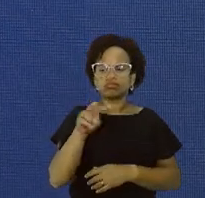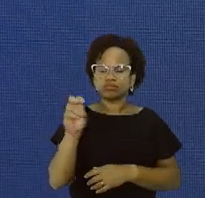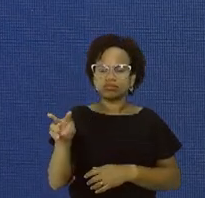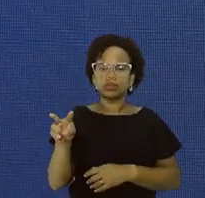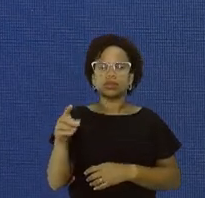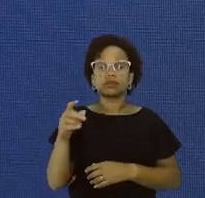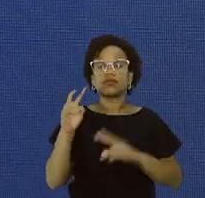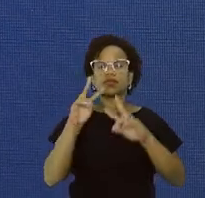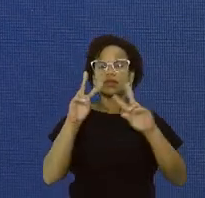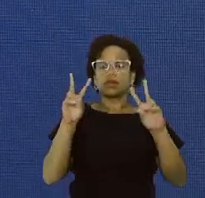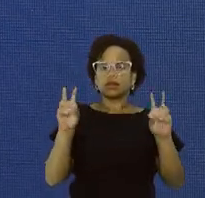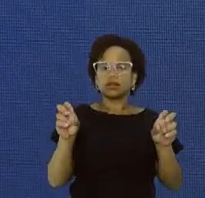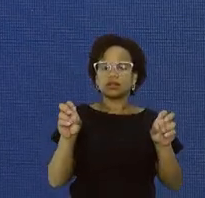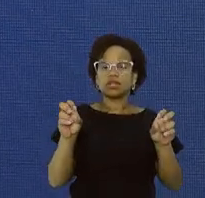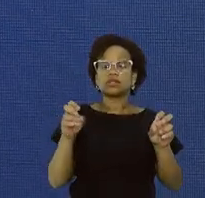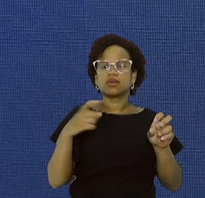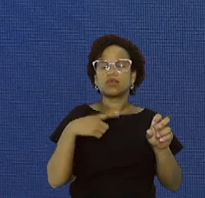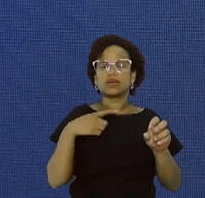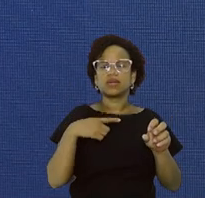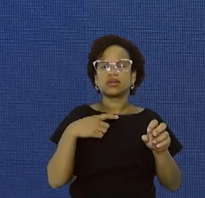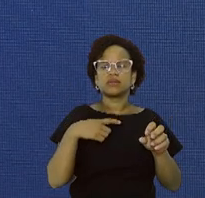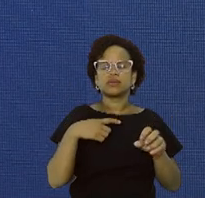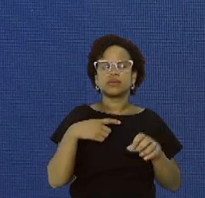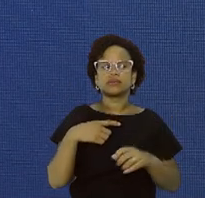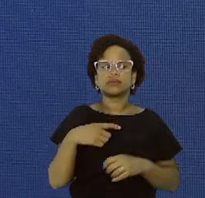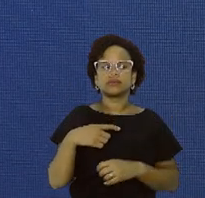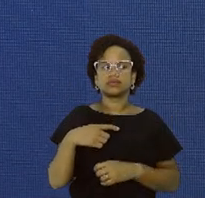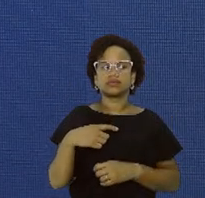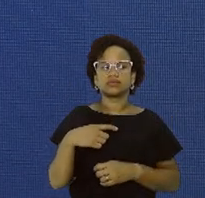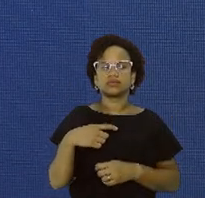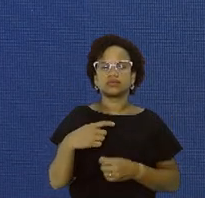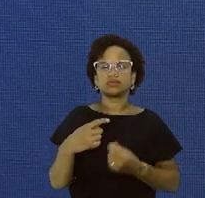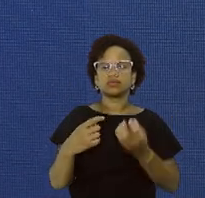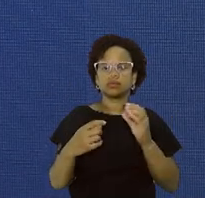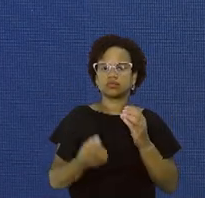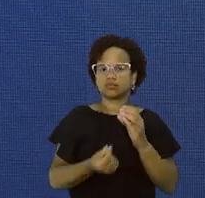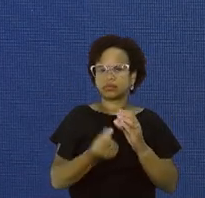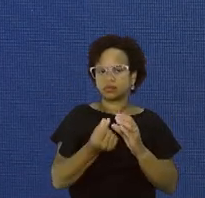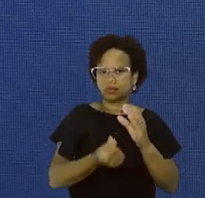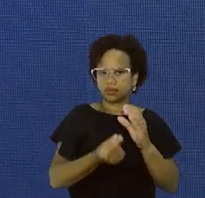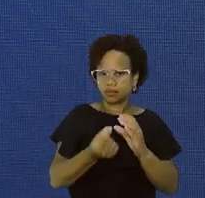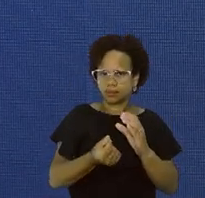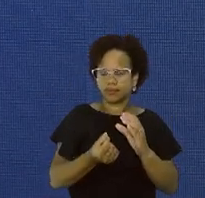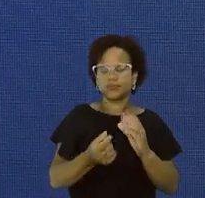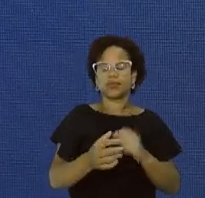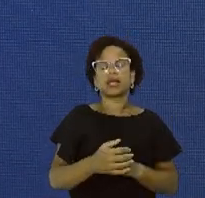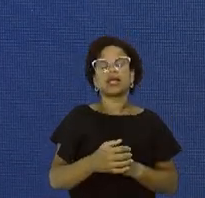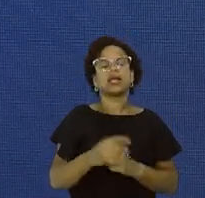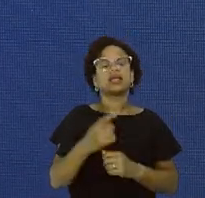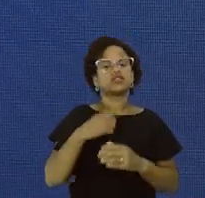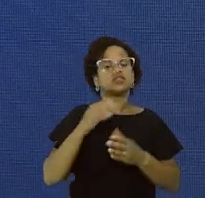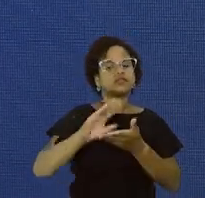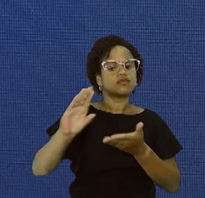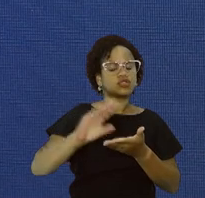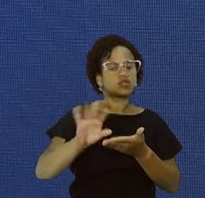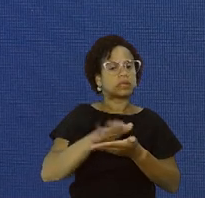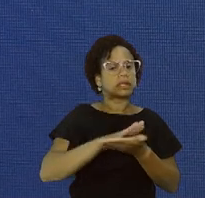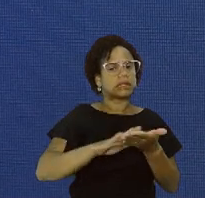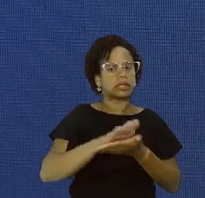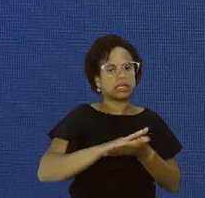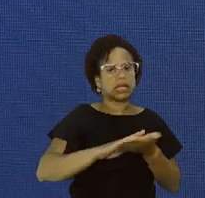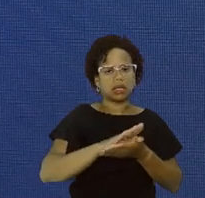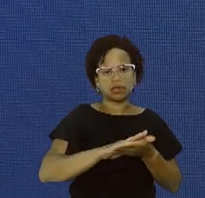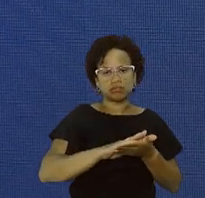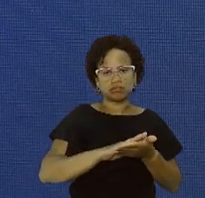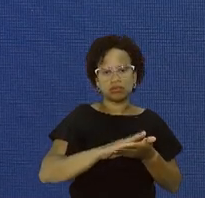e a infraestrutura de cripto eu acho que blockchain ela tem a gente não investiu em nada em a gente chegou um